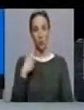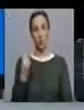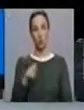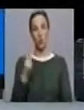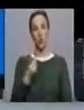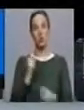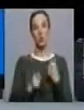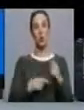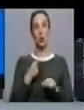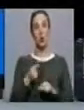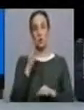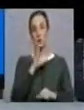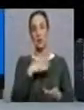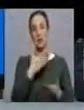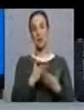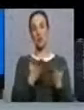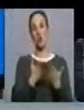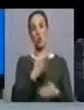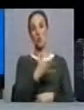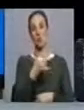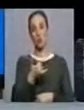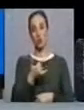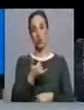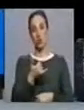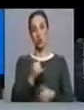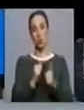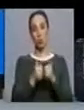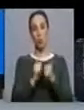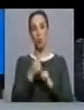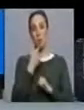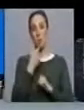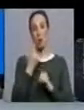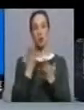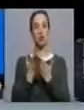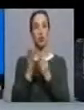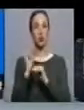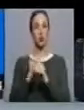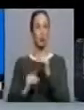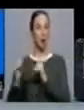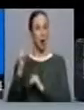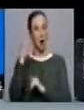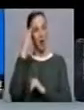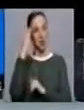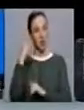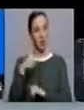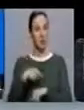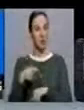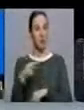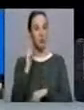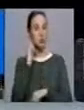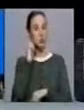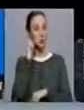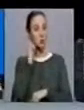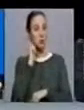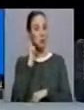se até ao 12º ano para que conheço por no ensino superior como acham que vão ter menos tempo a